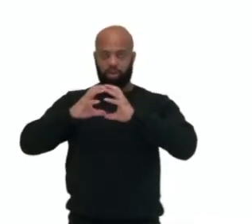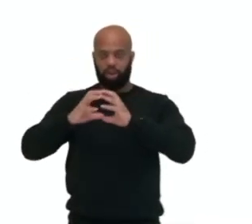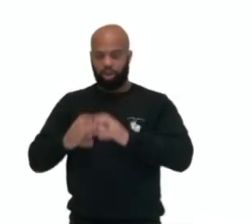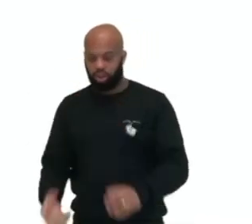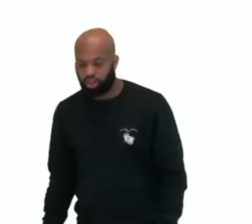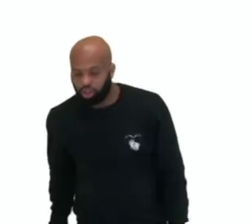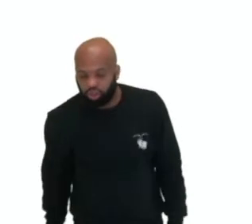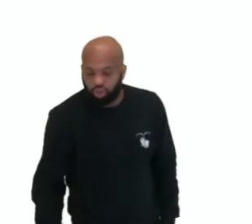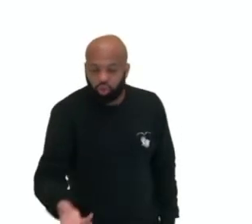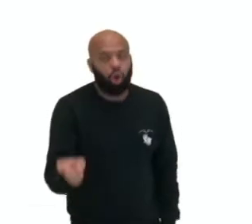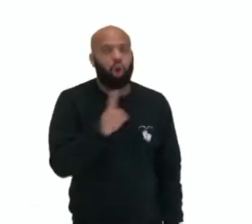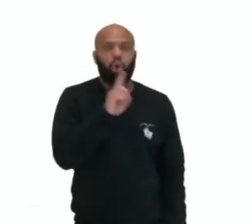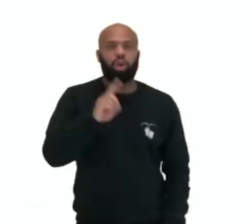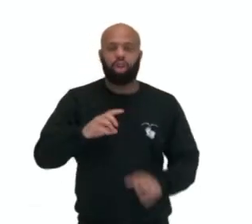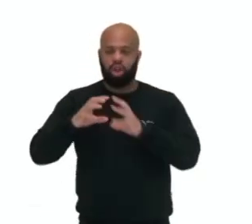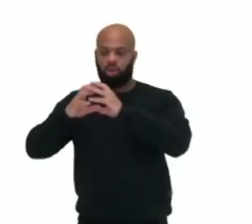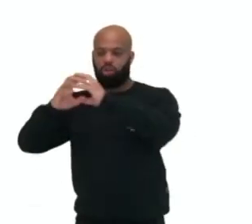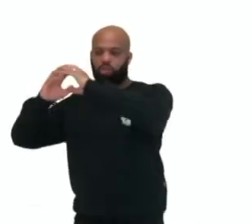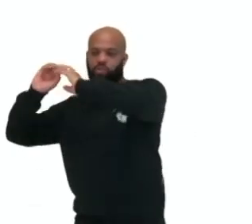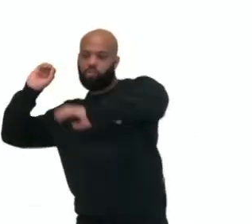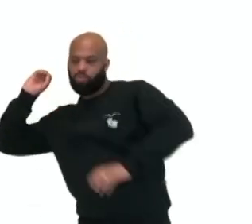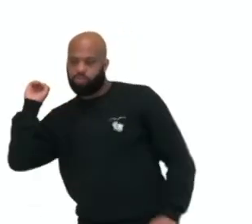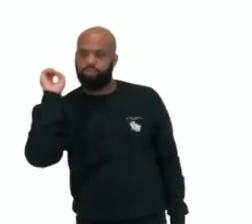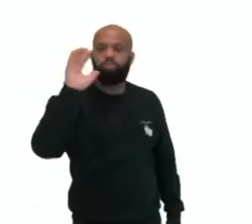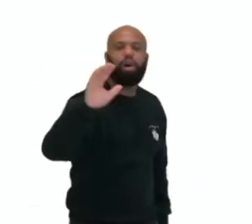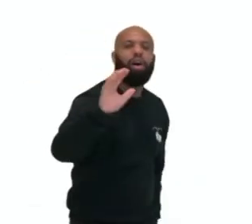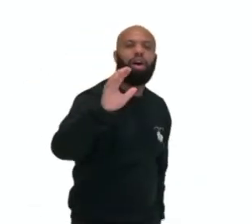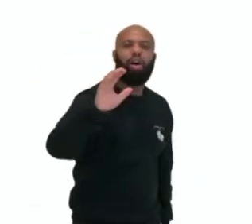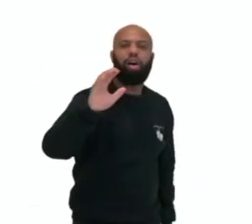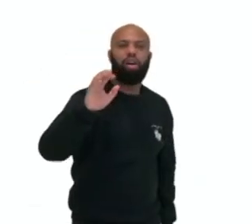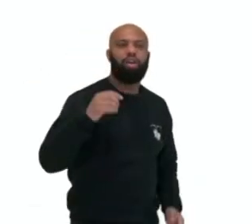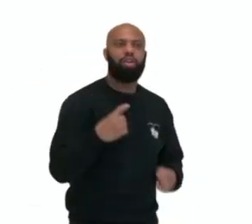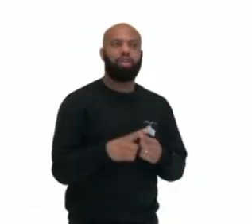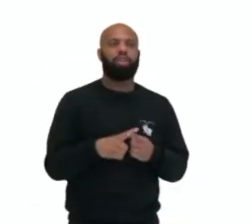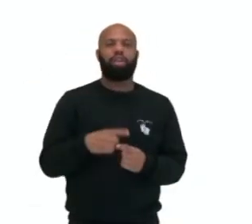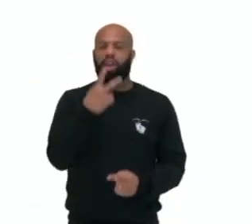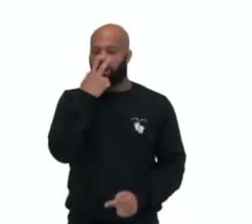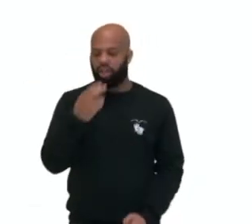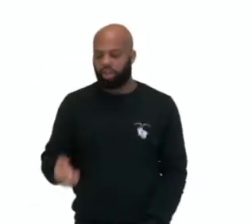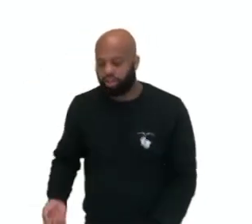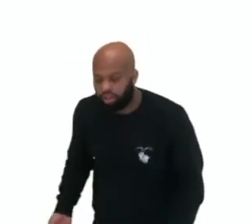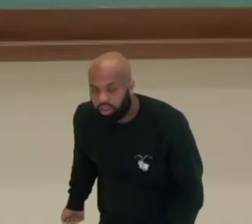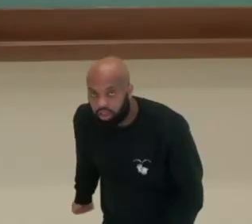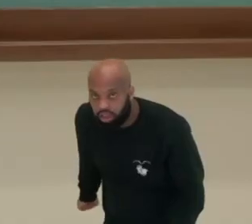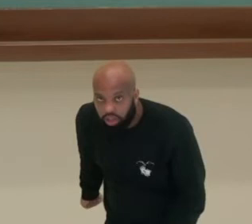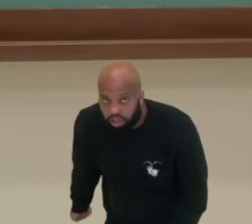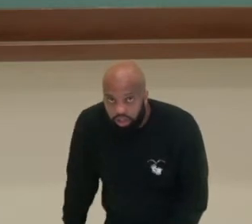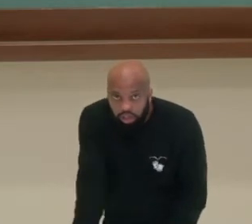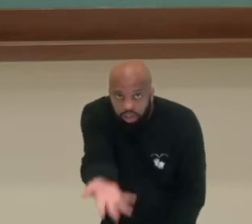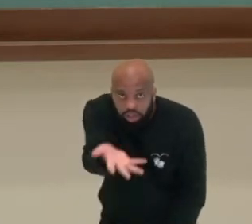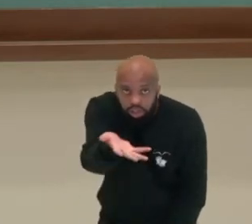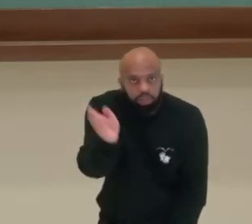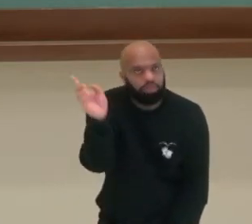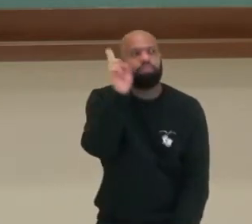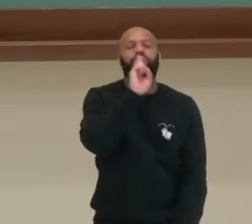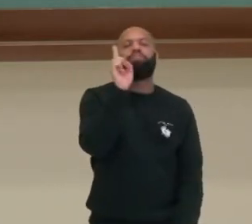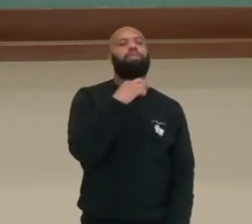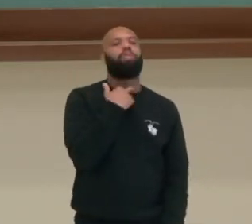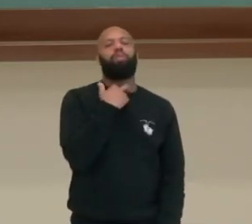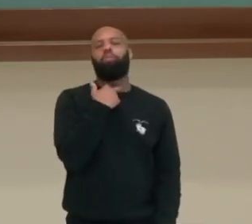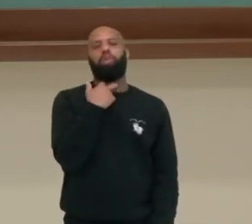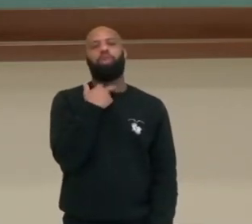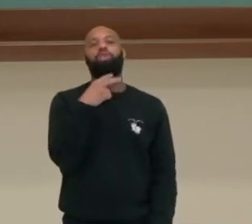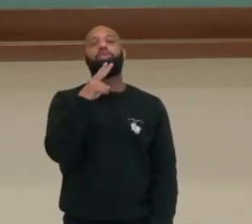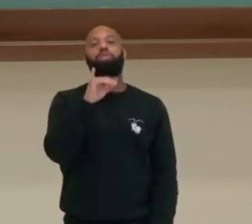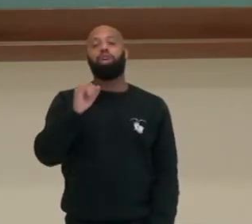outra questão importante, tá? Muita gente acha que você vai se agachar, pôr a bocha no chão e só